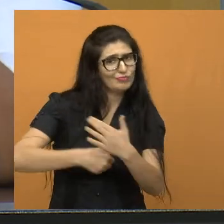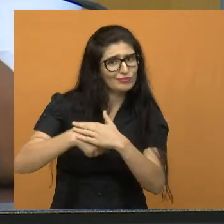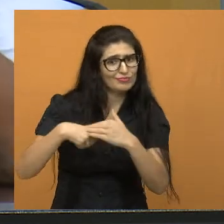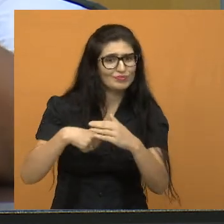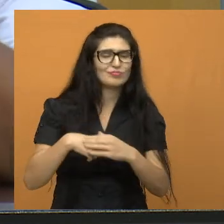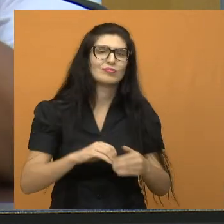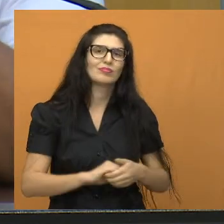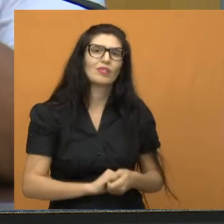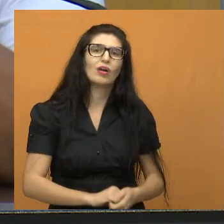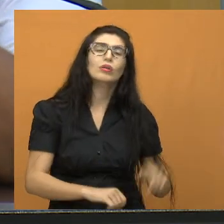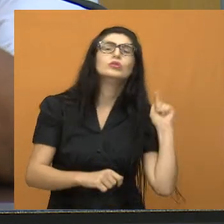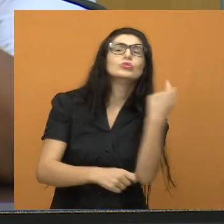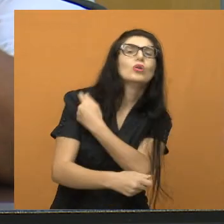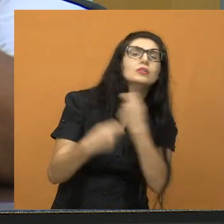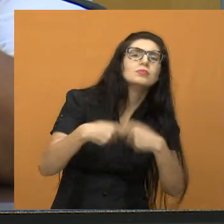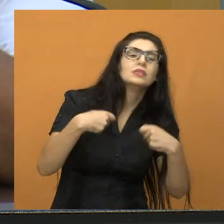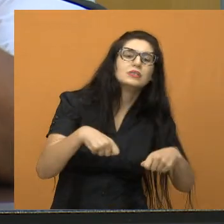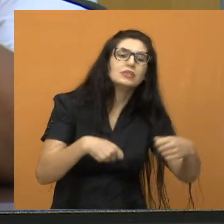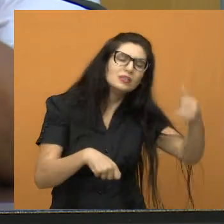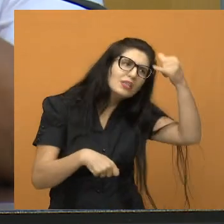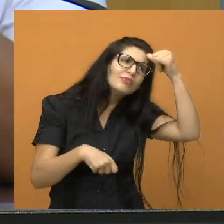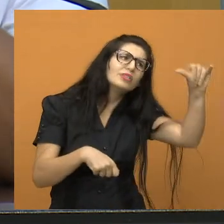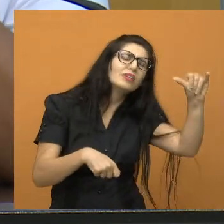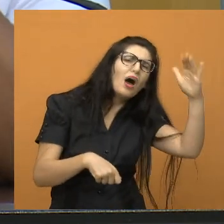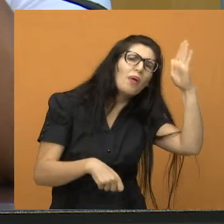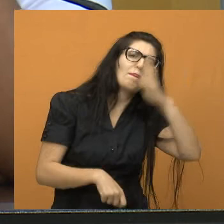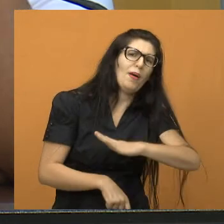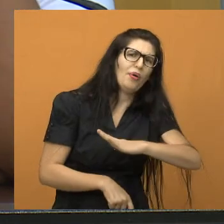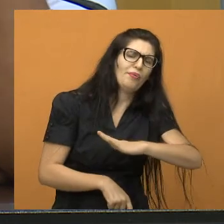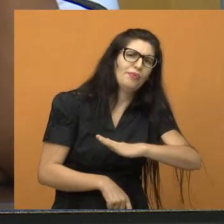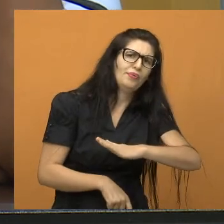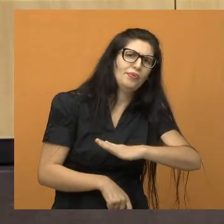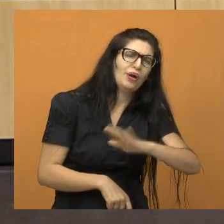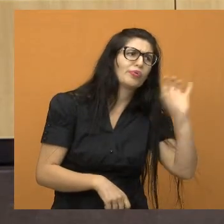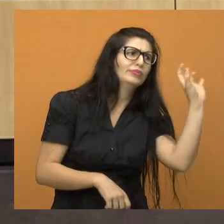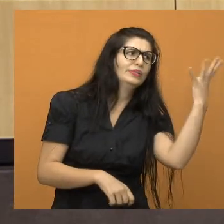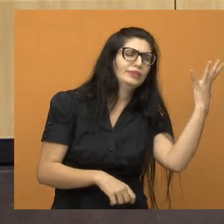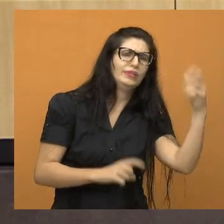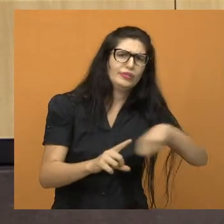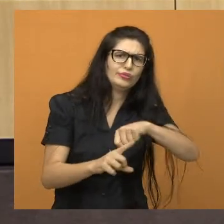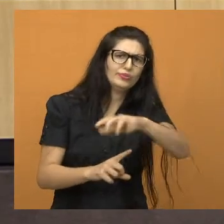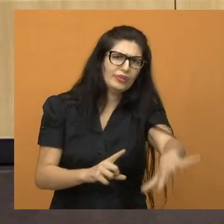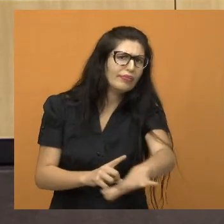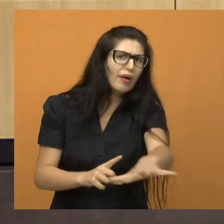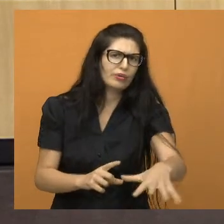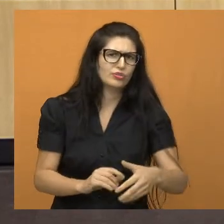mal. Mais alguém? Tem lá atrás.